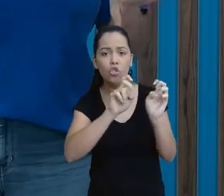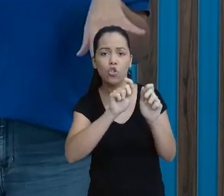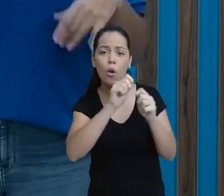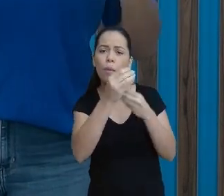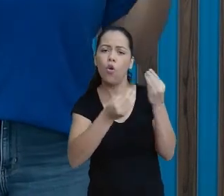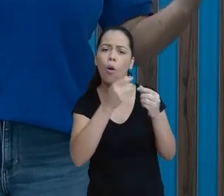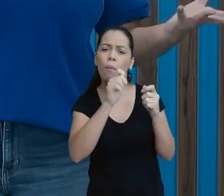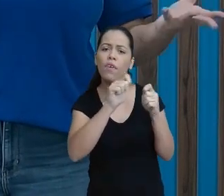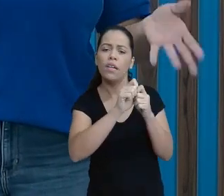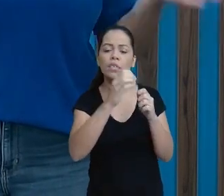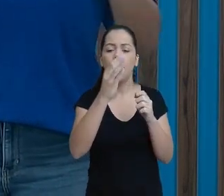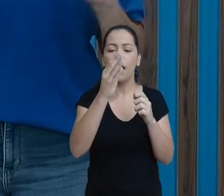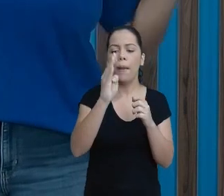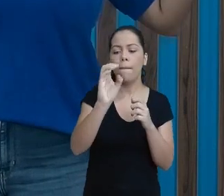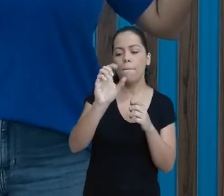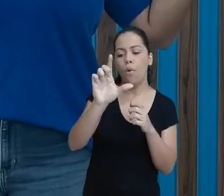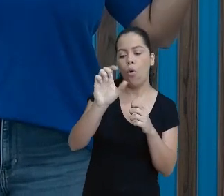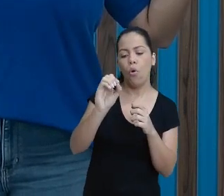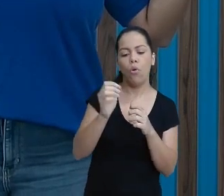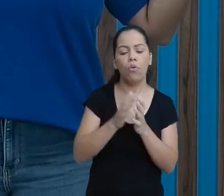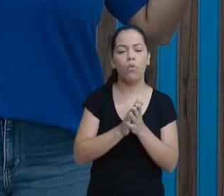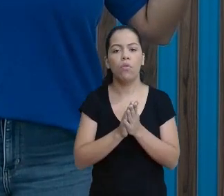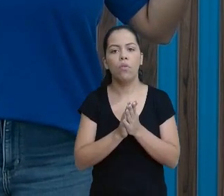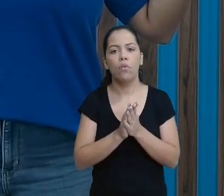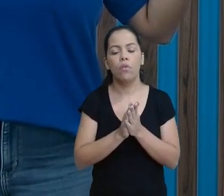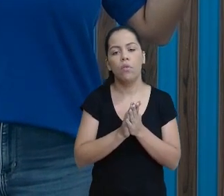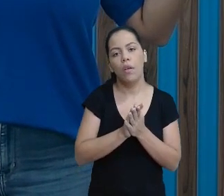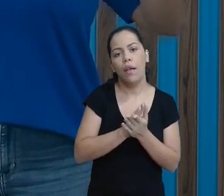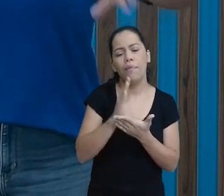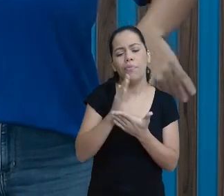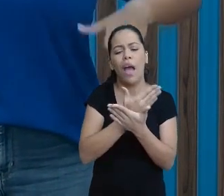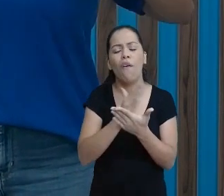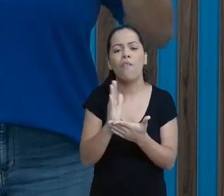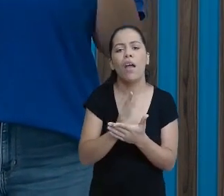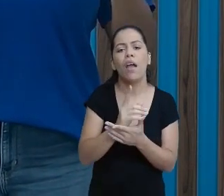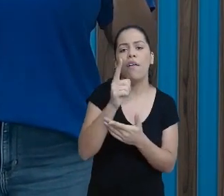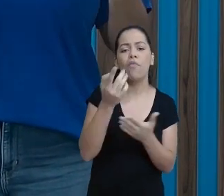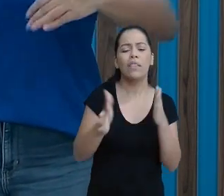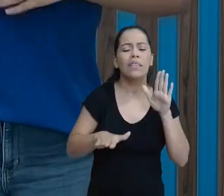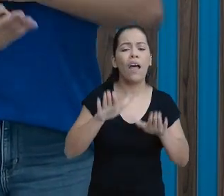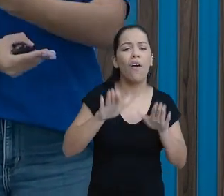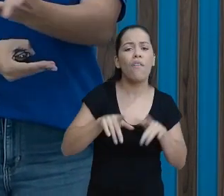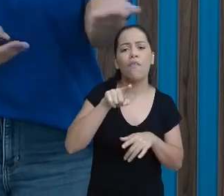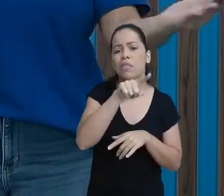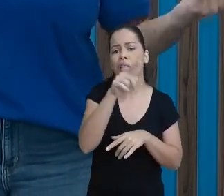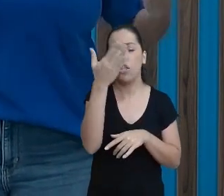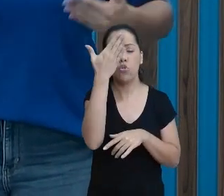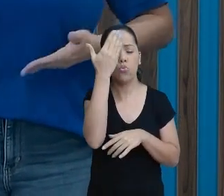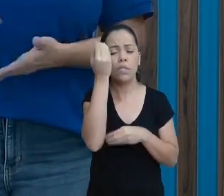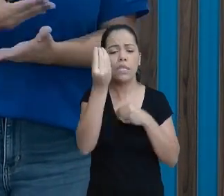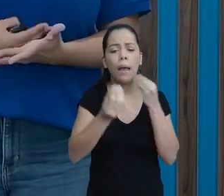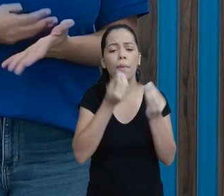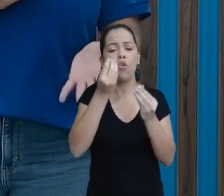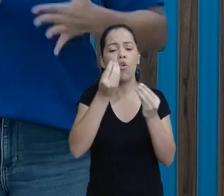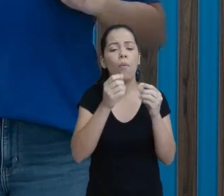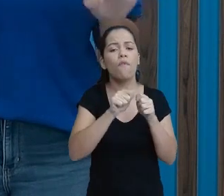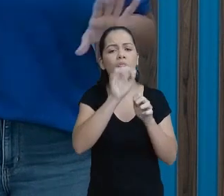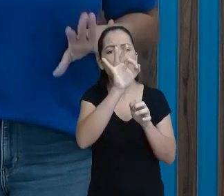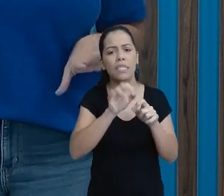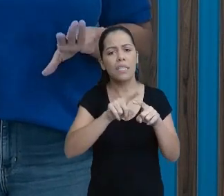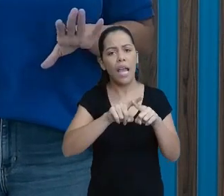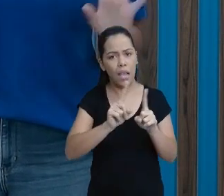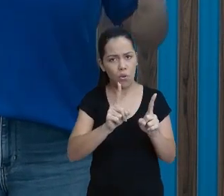explicar completamente o gênero receita. Mas como os gêneros circulam socialmente, a gente acaba